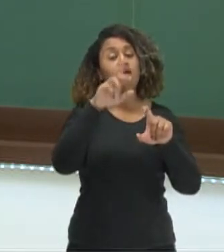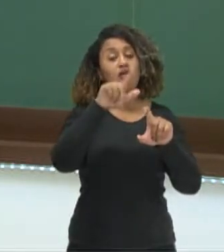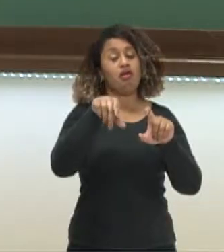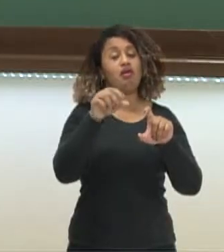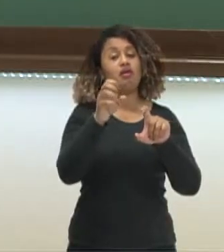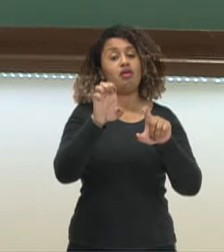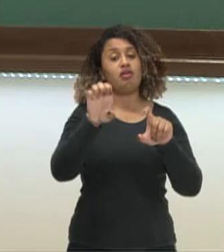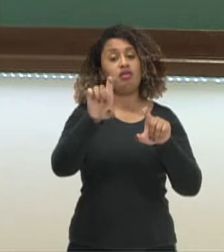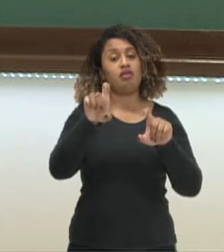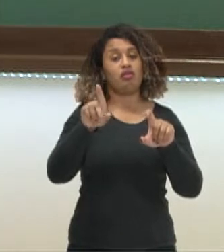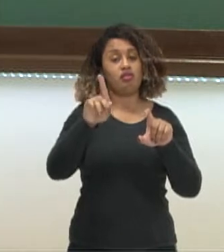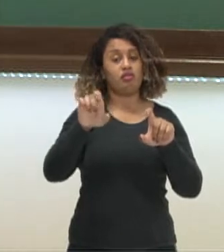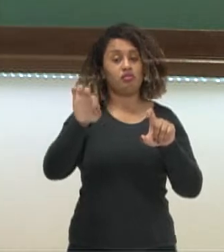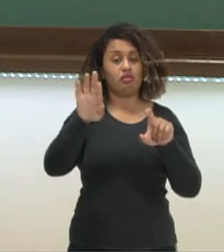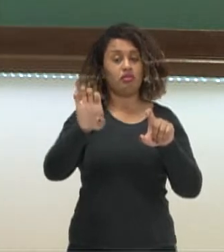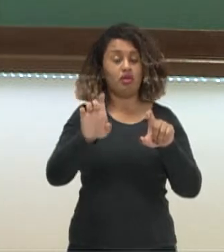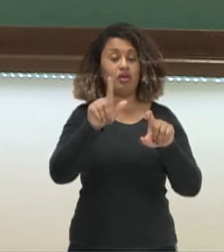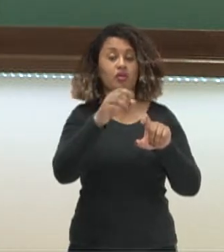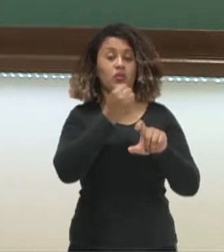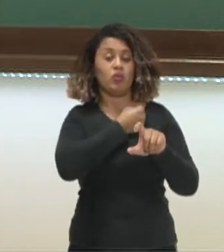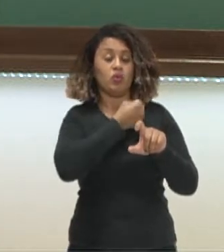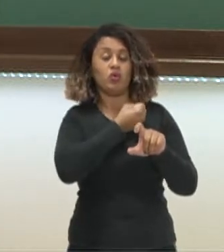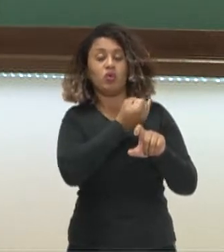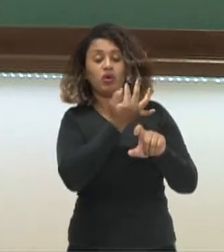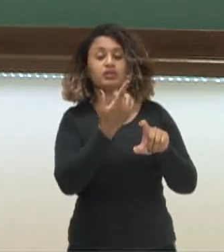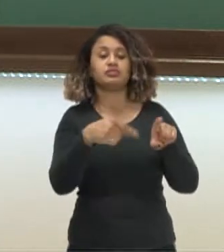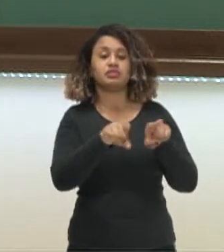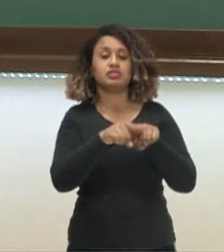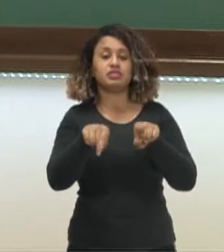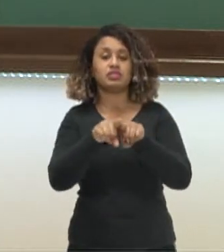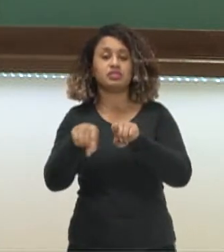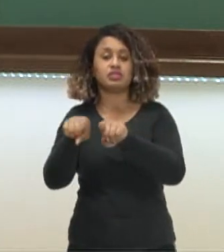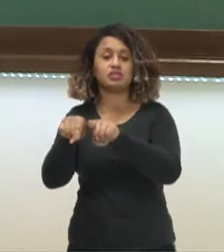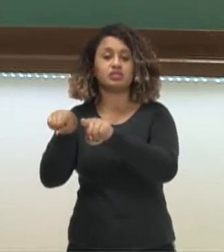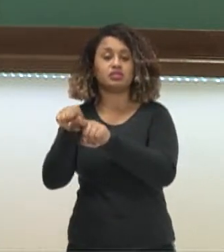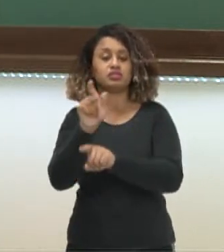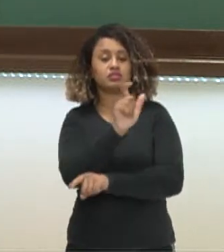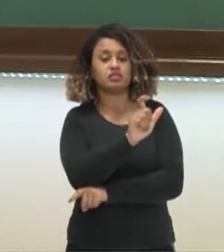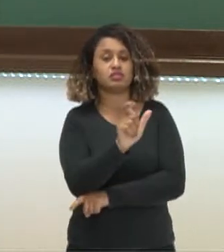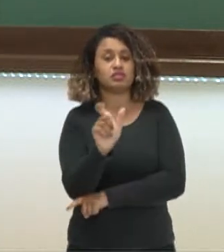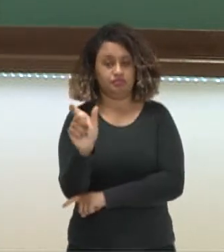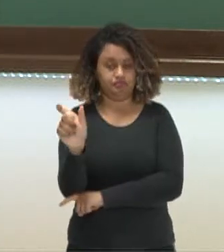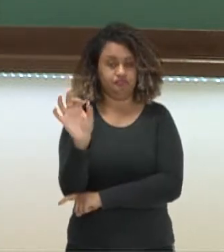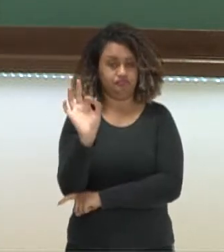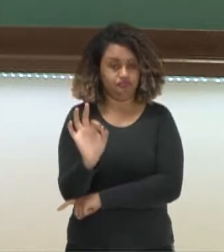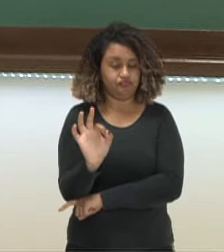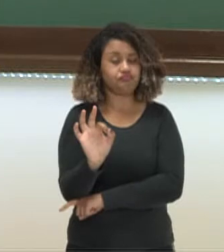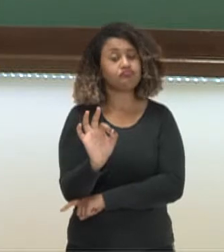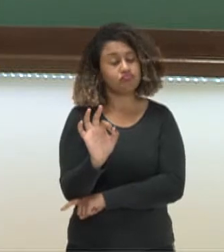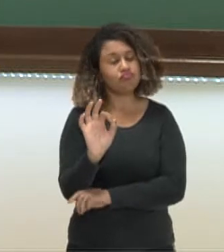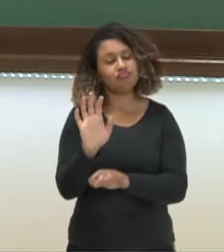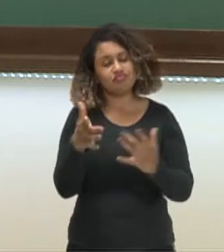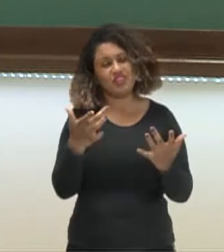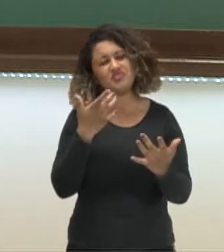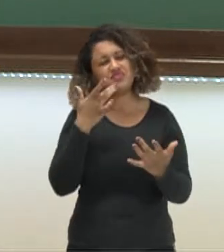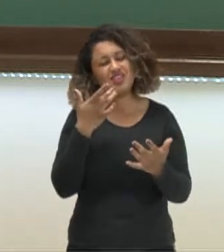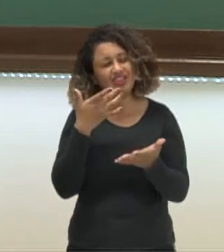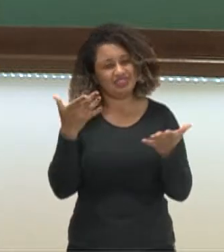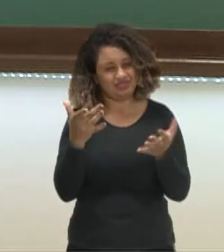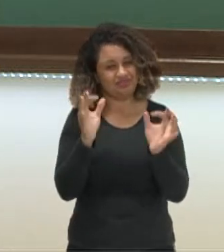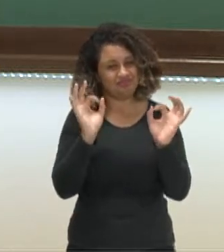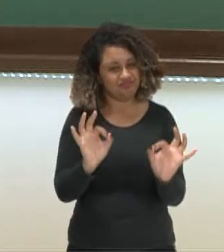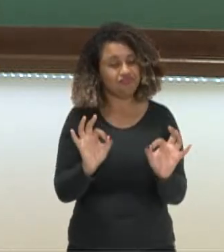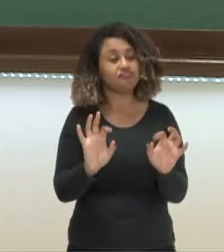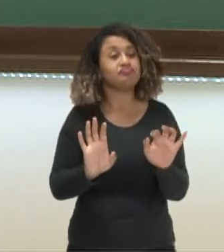expoente, não esqueça, é o número de vezes que o número aparece multiplicando. Assim fica fácil, não é